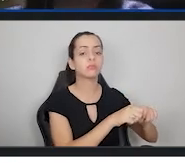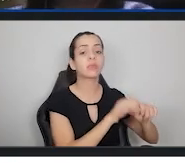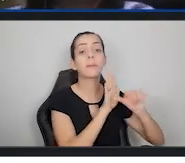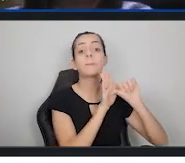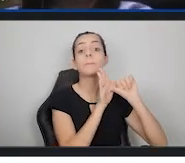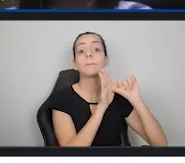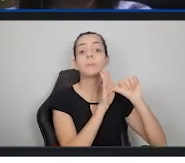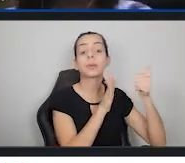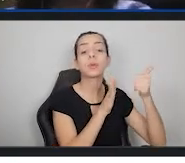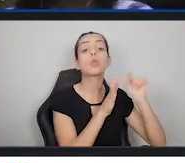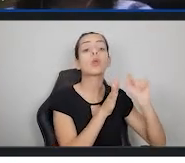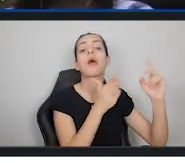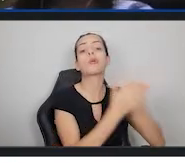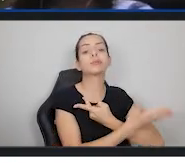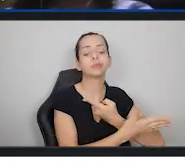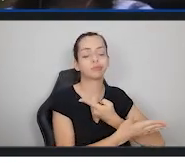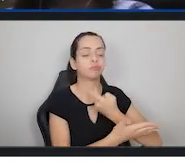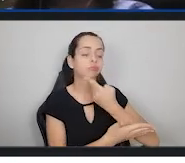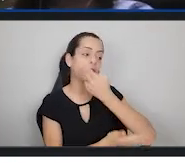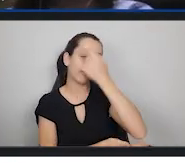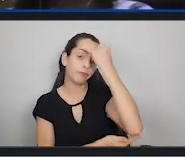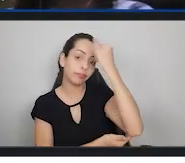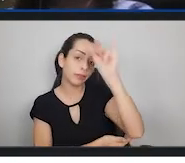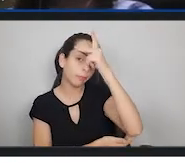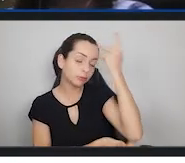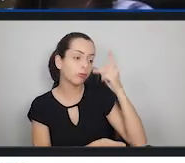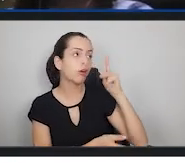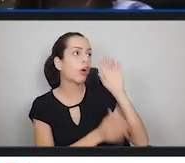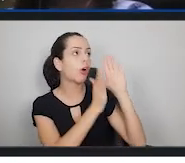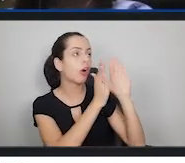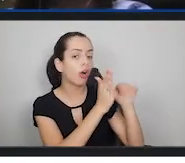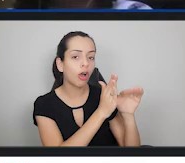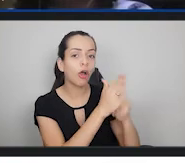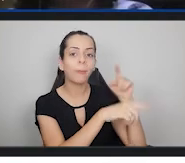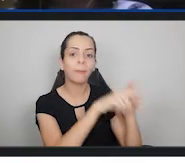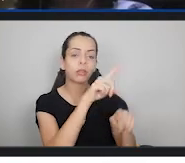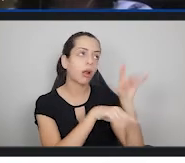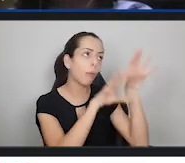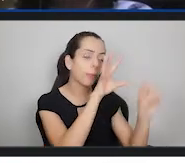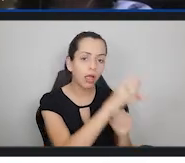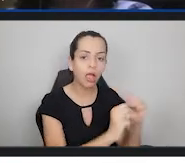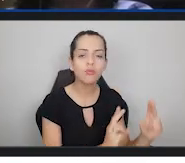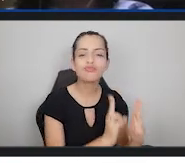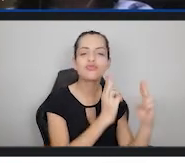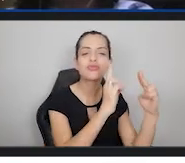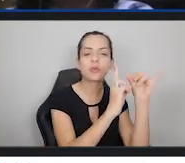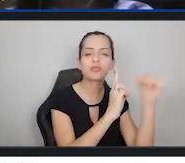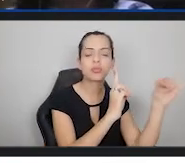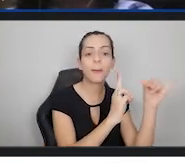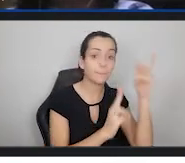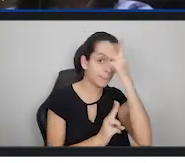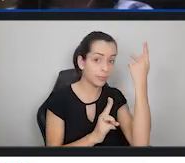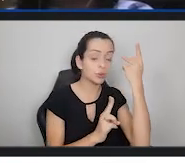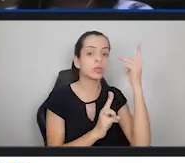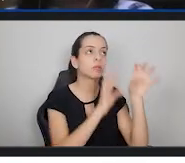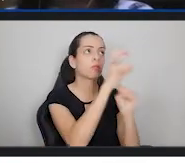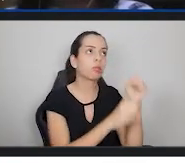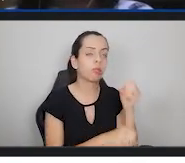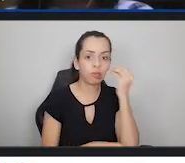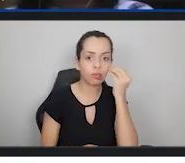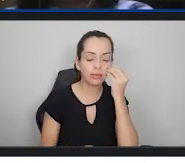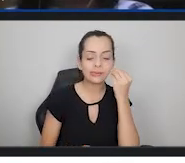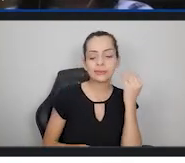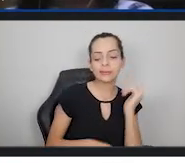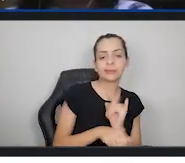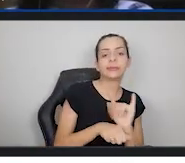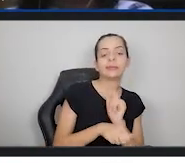pronta, ela ficou pronta antes da conexão da usina, ou seja, a linha ficou pronta antes da usina. Primeiro, por uma questão